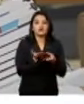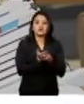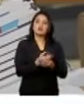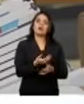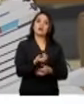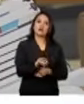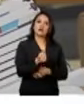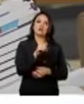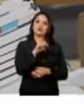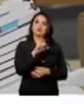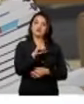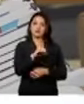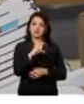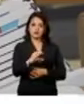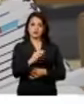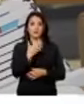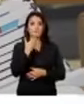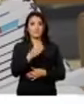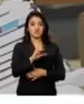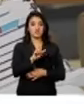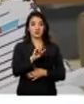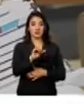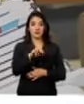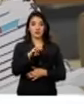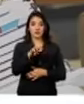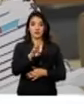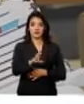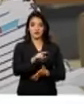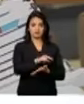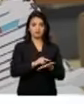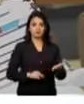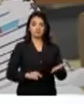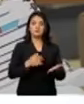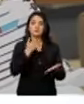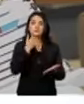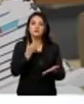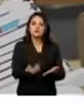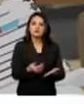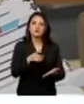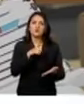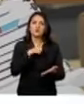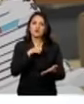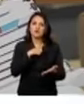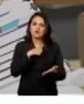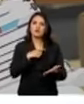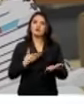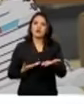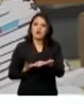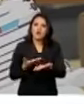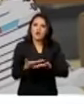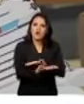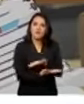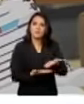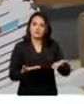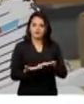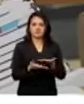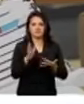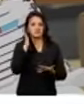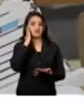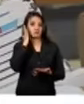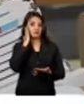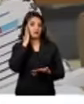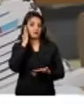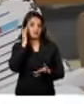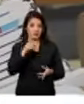de liminar, buscando seja assentada a harmonia. E sabemos que a declaratória é ação de